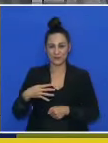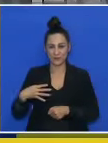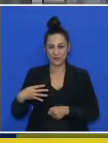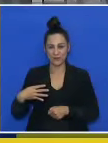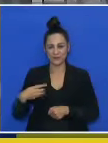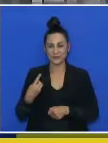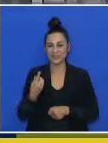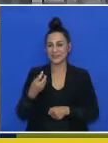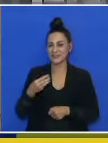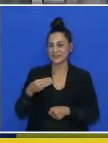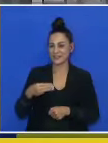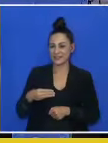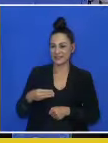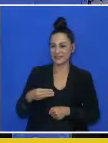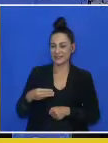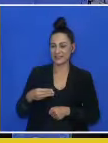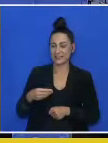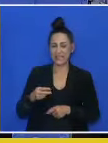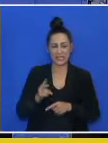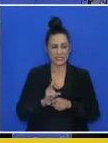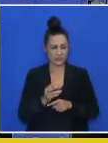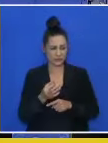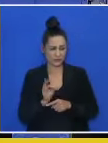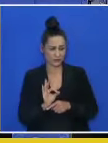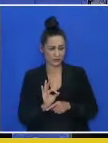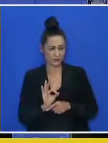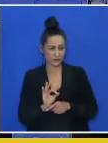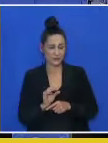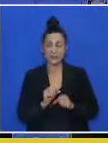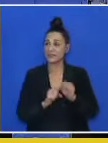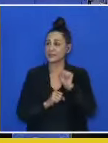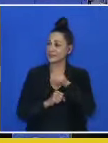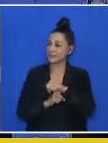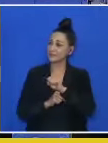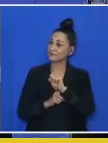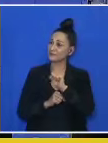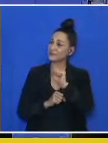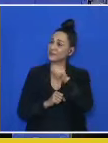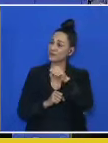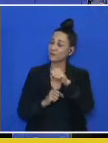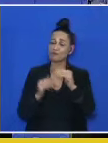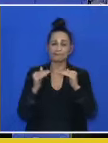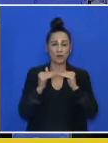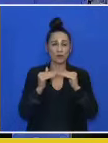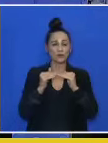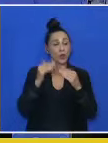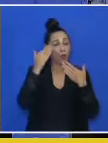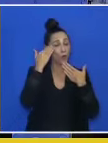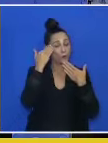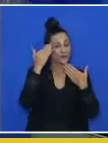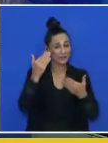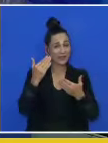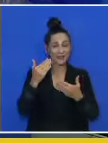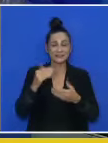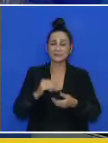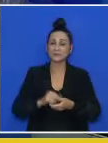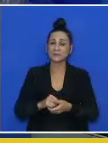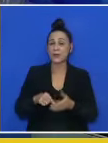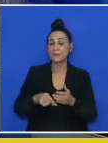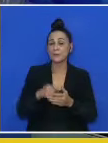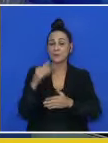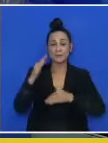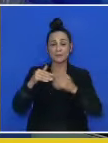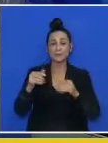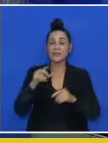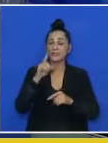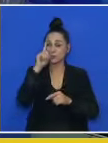30, 24 e 13. As auditoras confirmam? Sim, confirmo. Sim, confirmo. Obrigado. Primeira